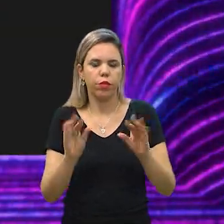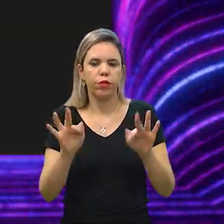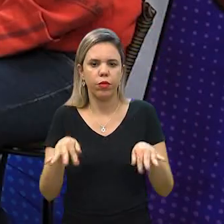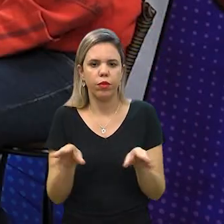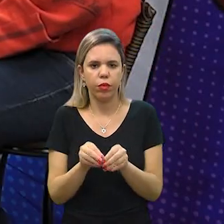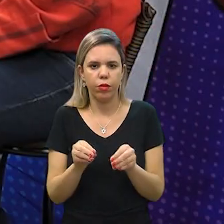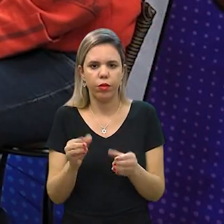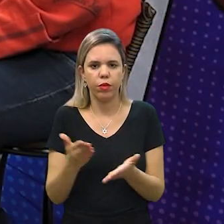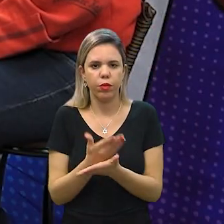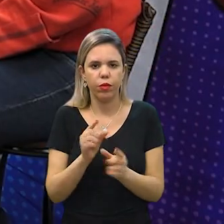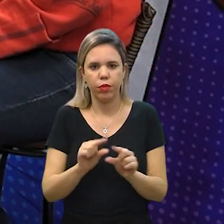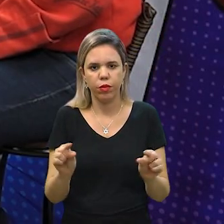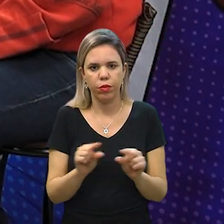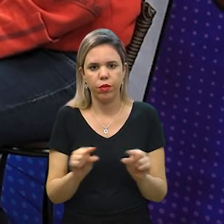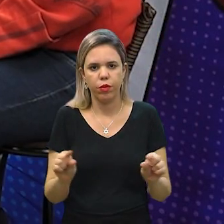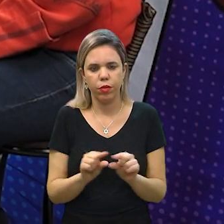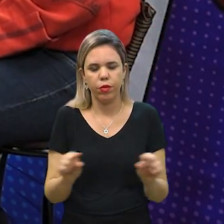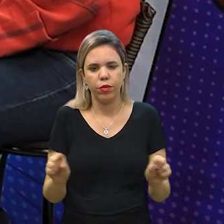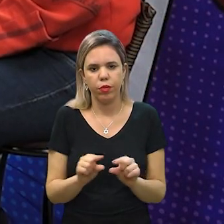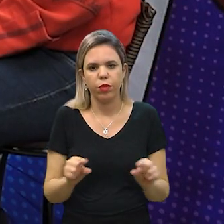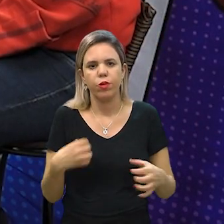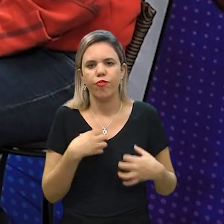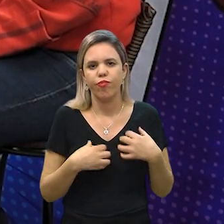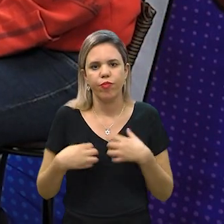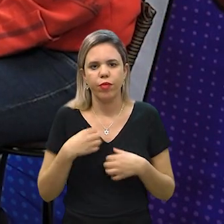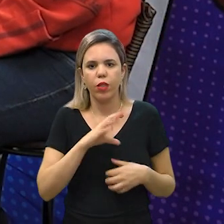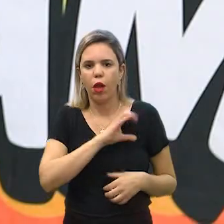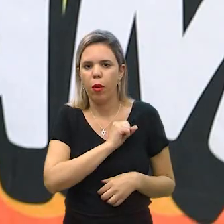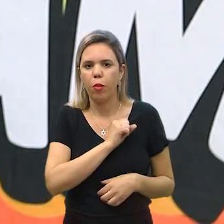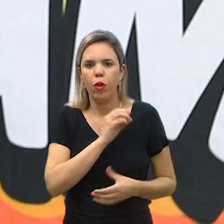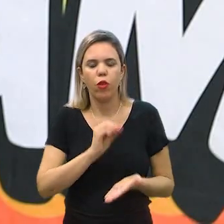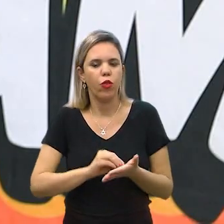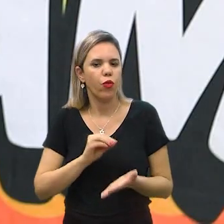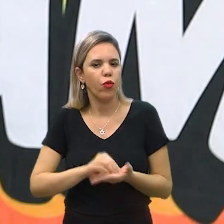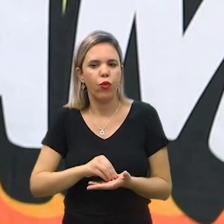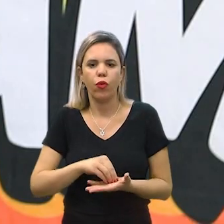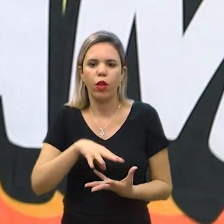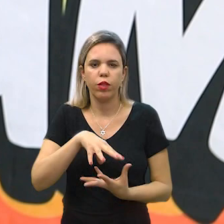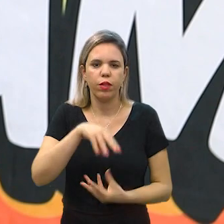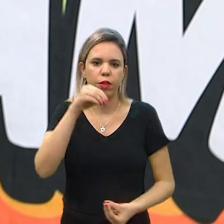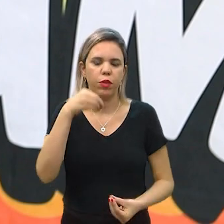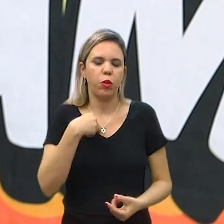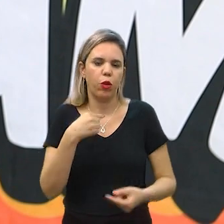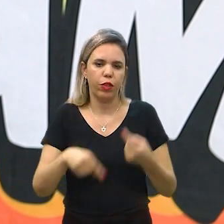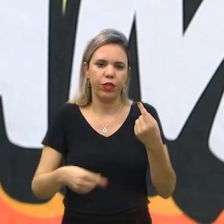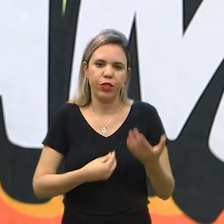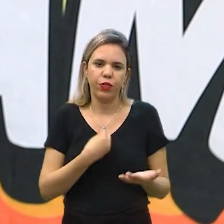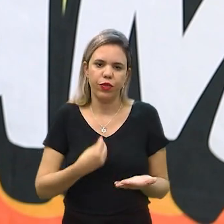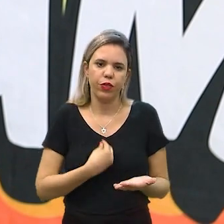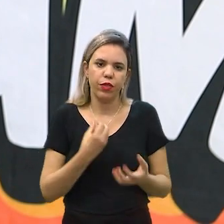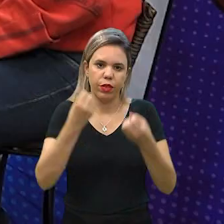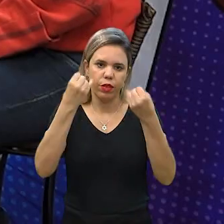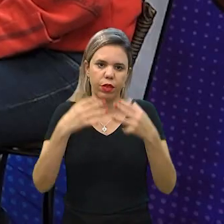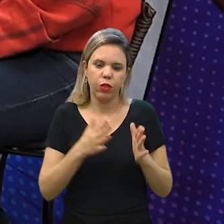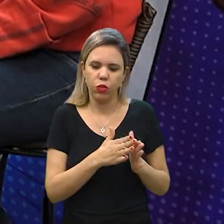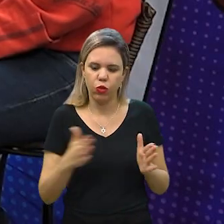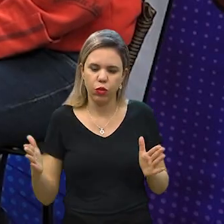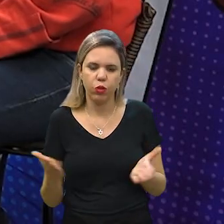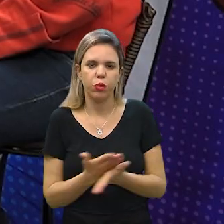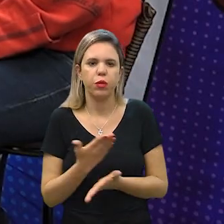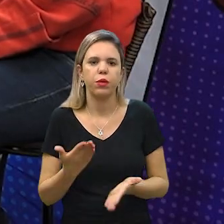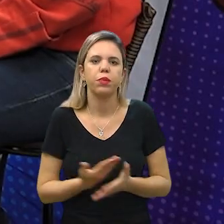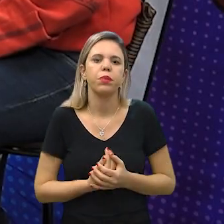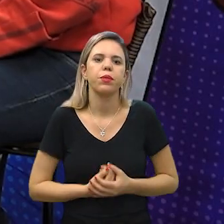livro um pequeno lema, assim, que o amor não vive sem a alma. E eu explico isso durante todo o